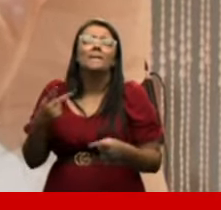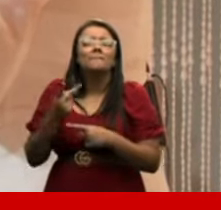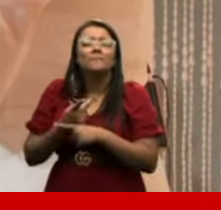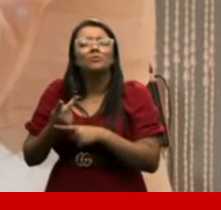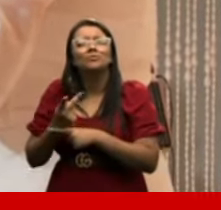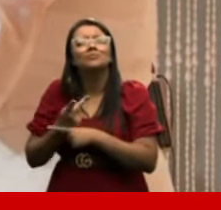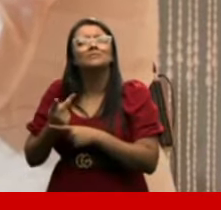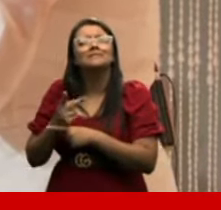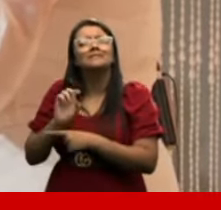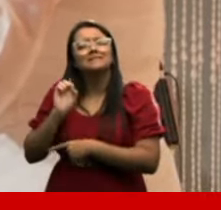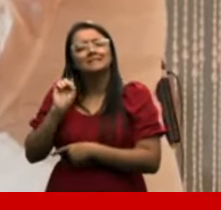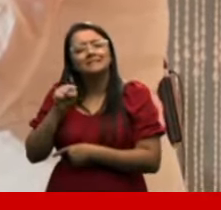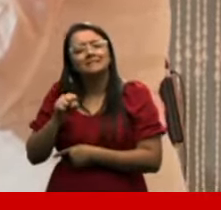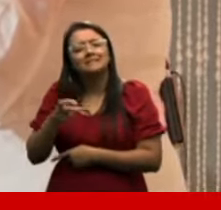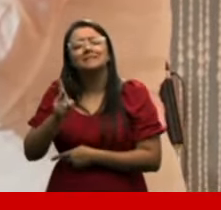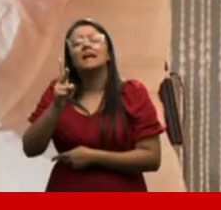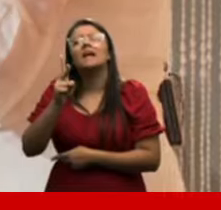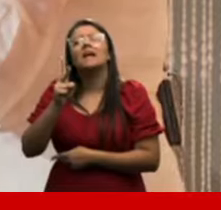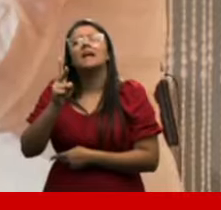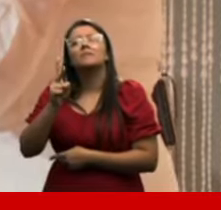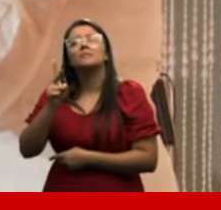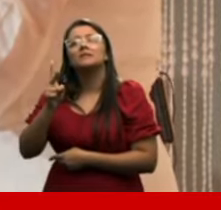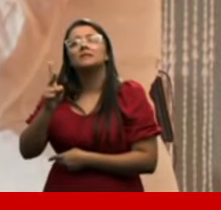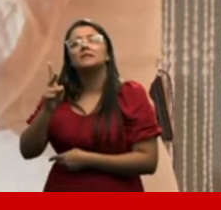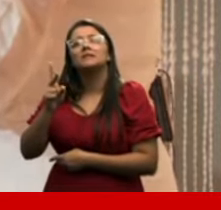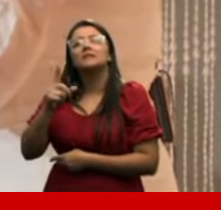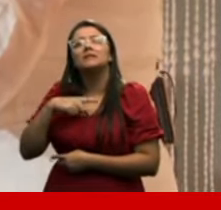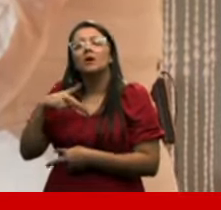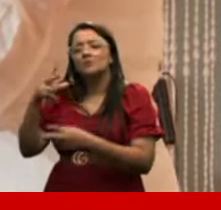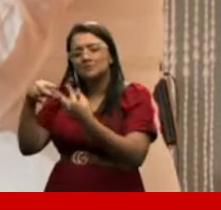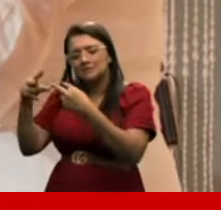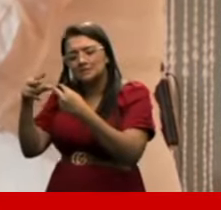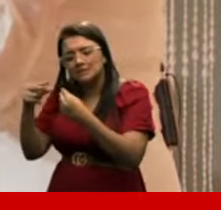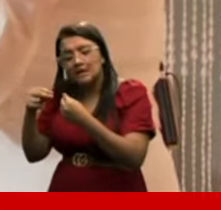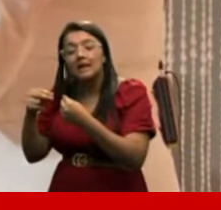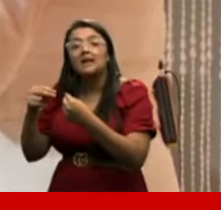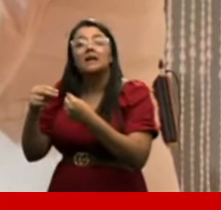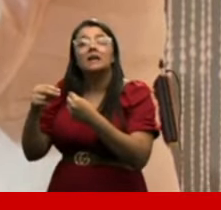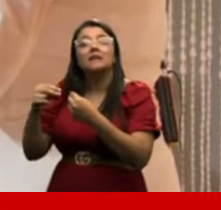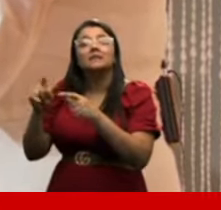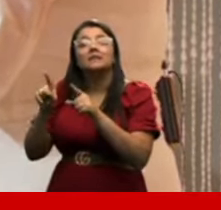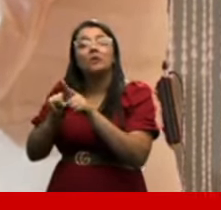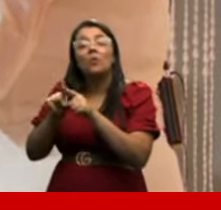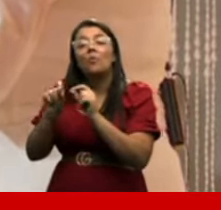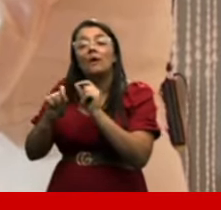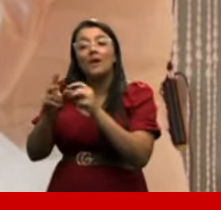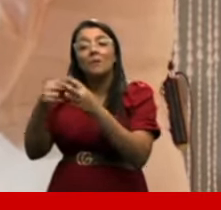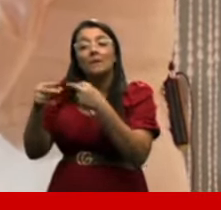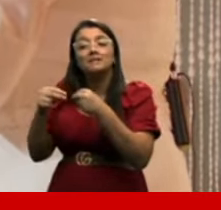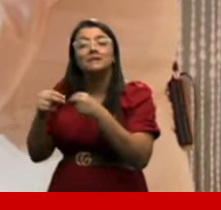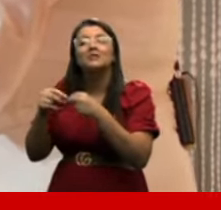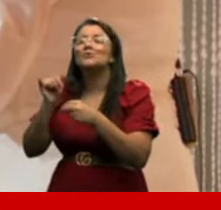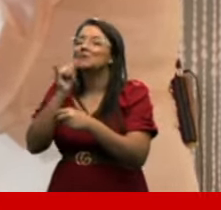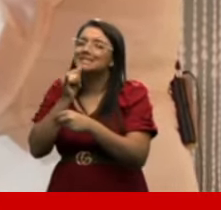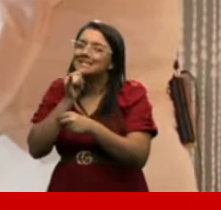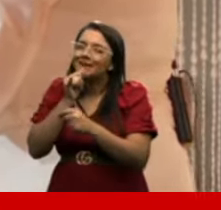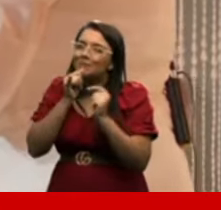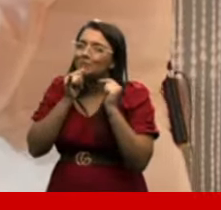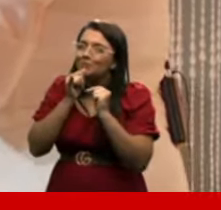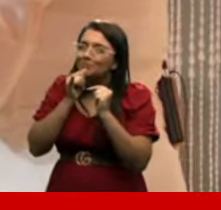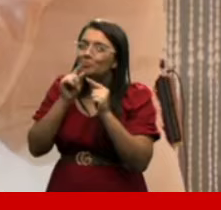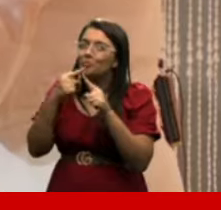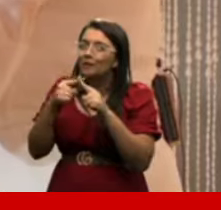procurem dar bons exemplos para seus filhos e suas filhas, porque